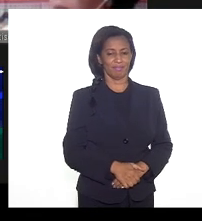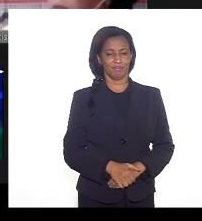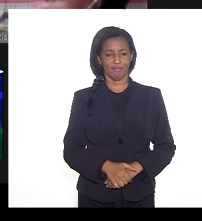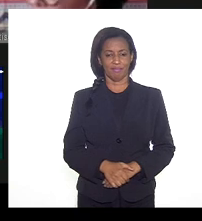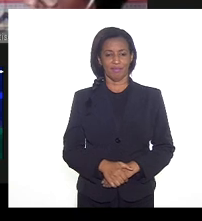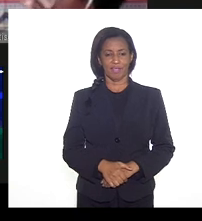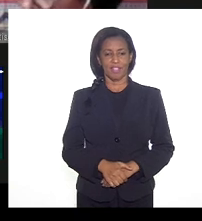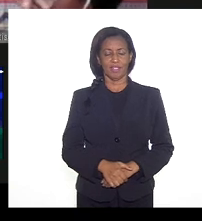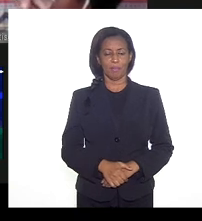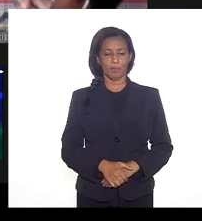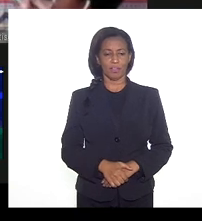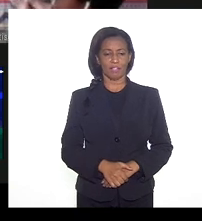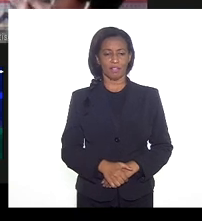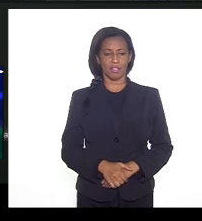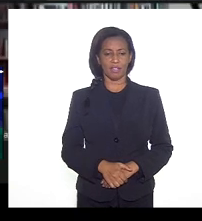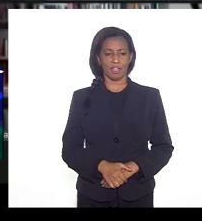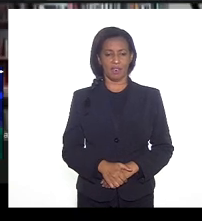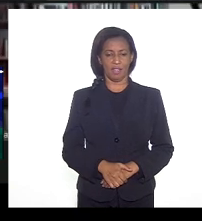congelou